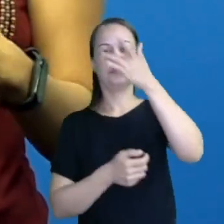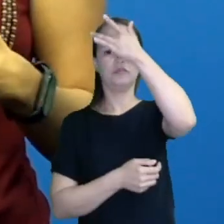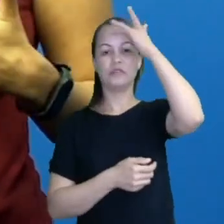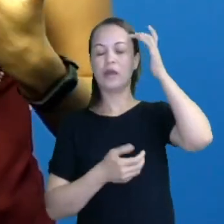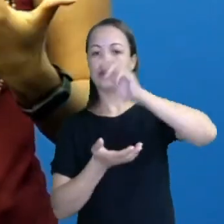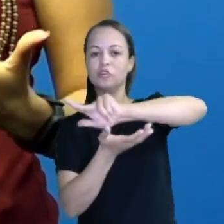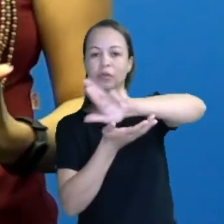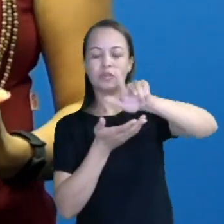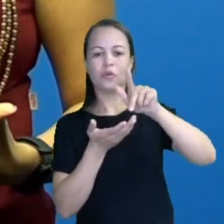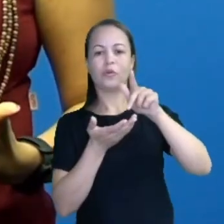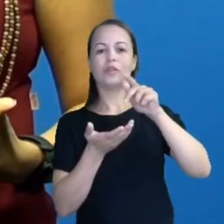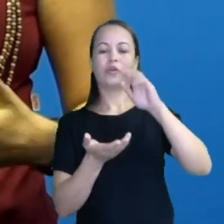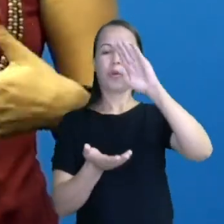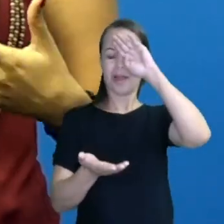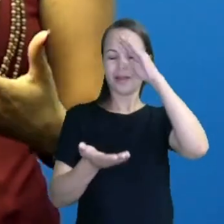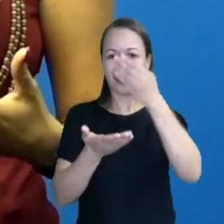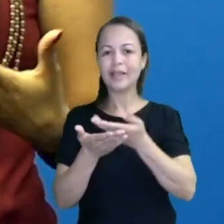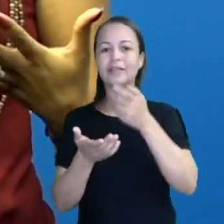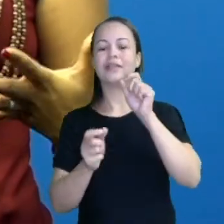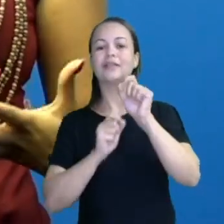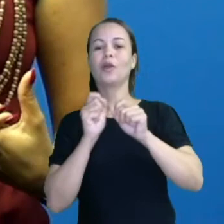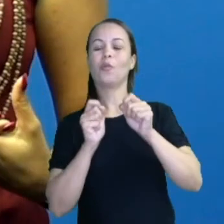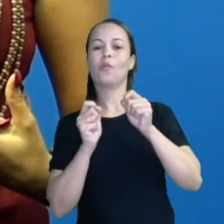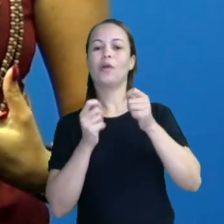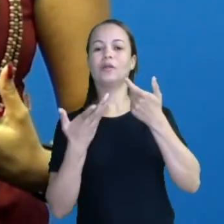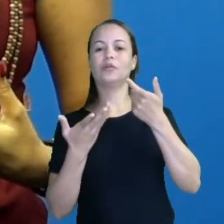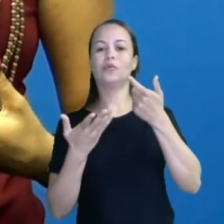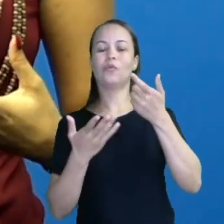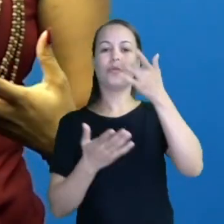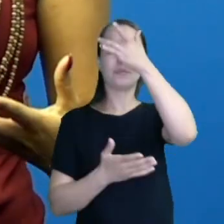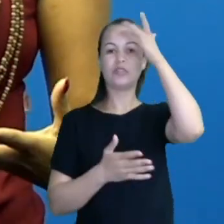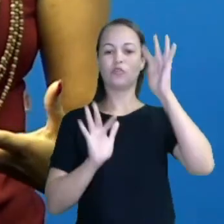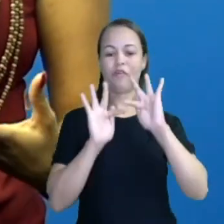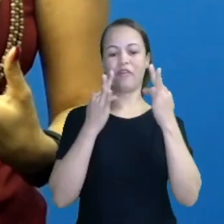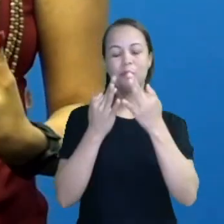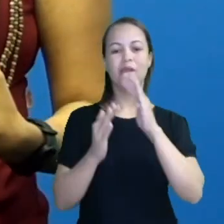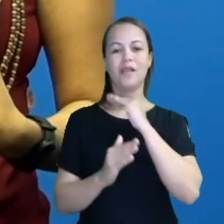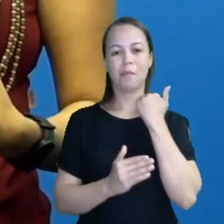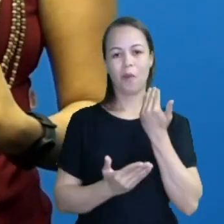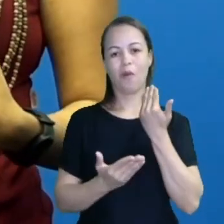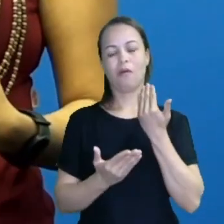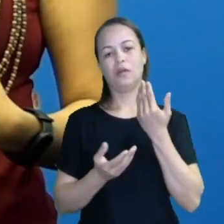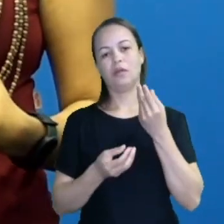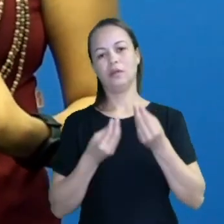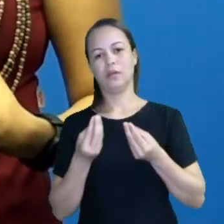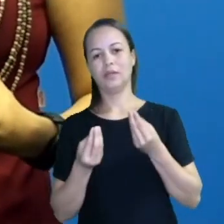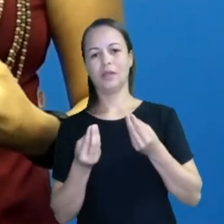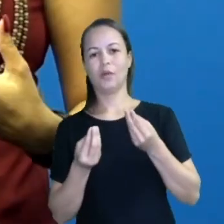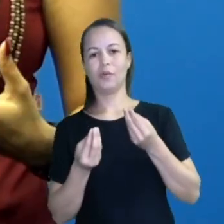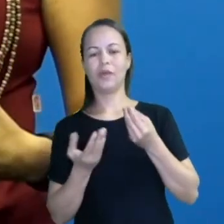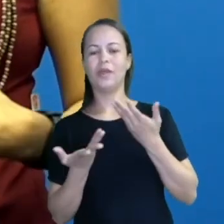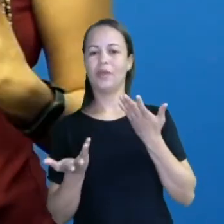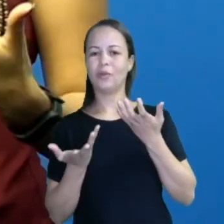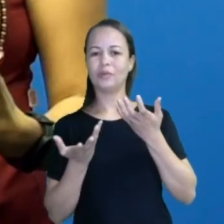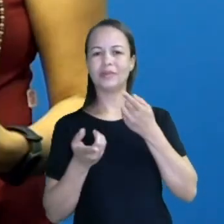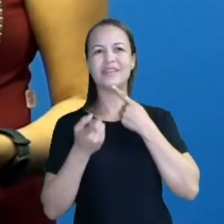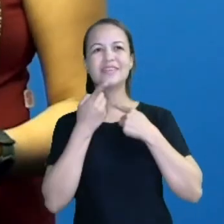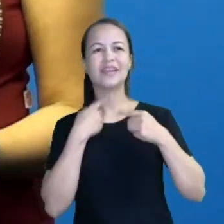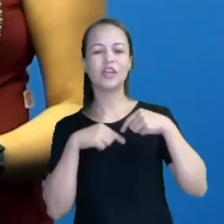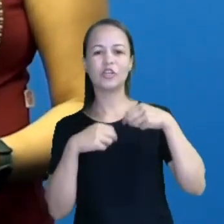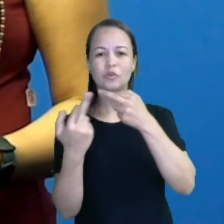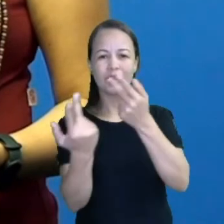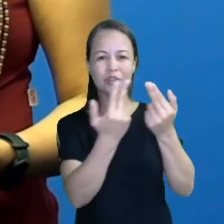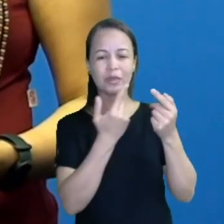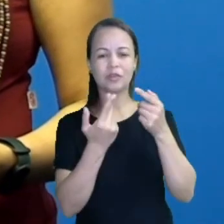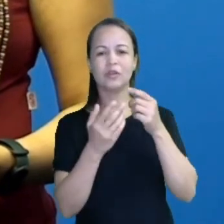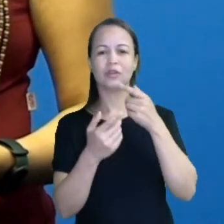só começam a cair nessa realidade quando perdem um ente muito querido. E é um desejo que eu não quero para ninguém. É que vocês percam